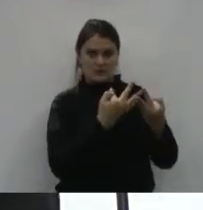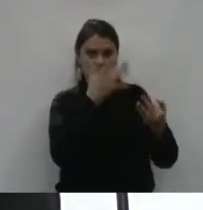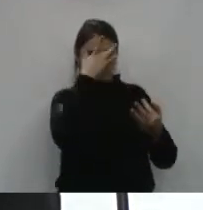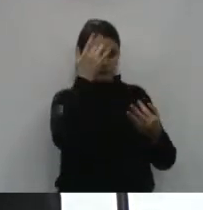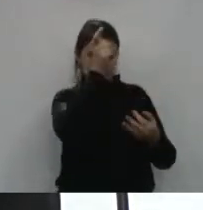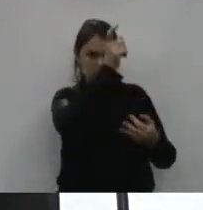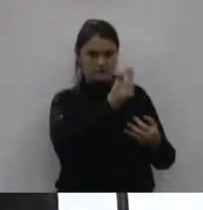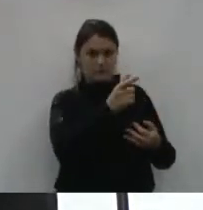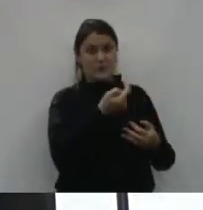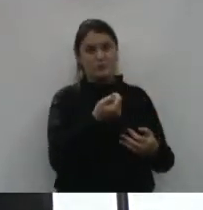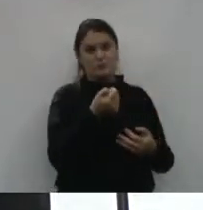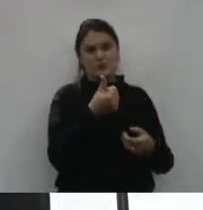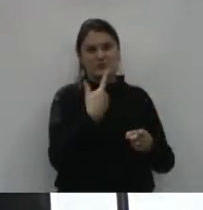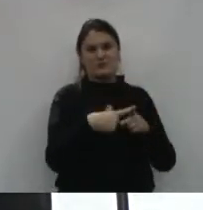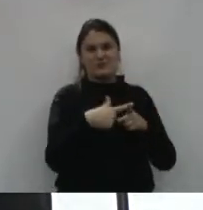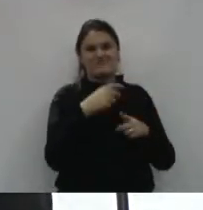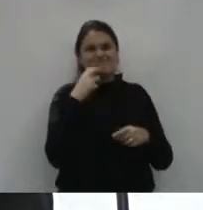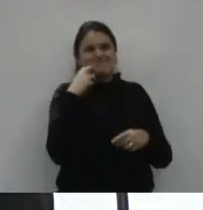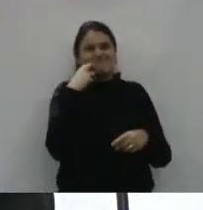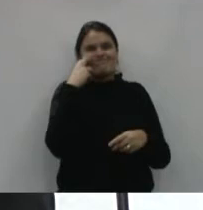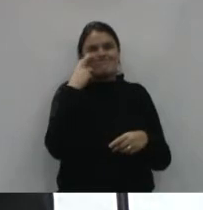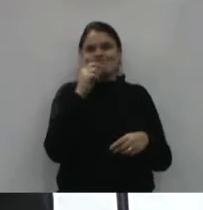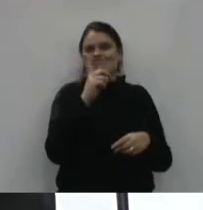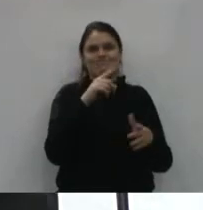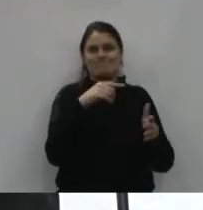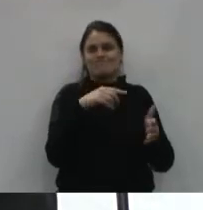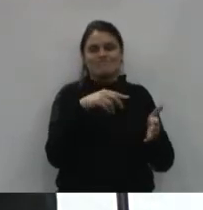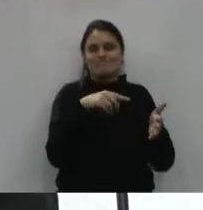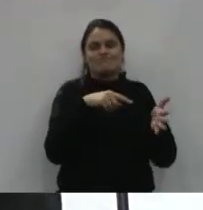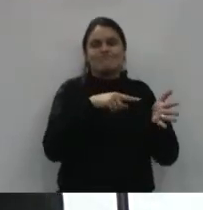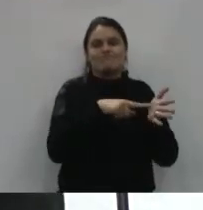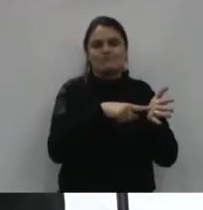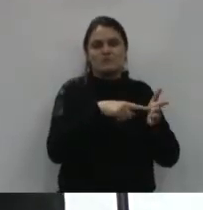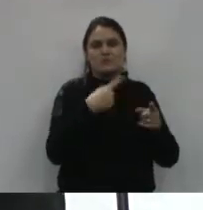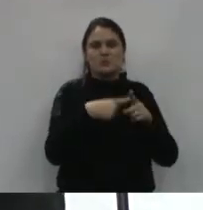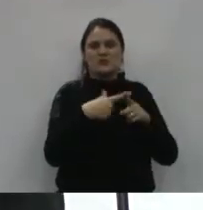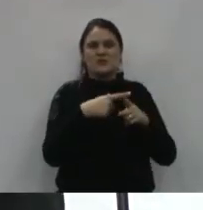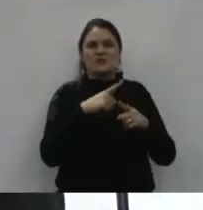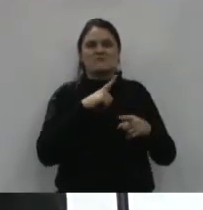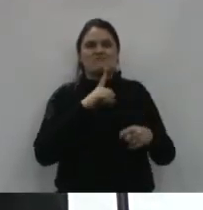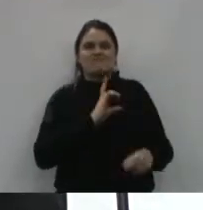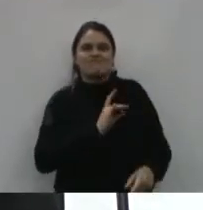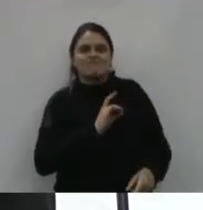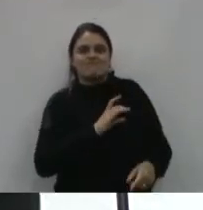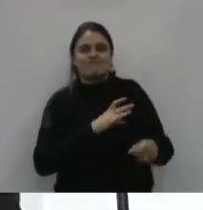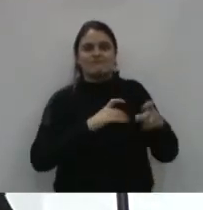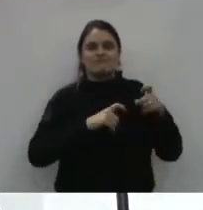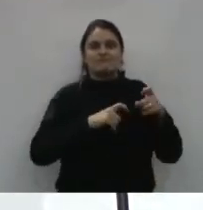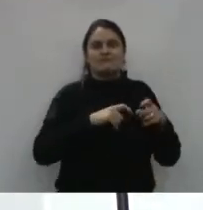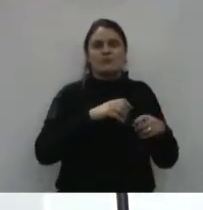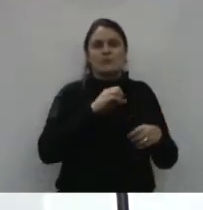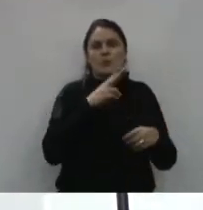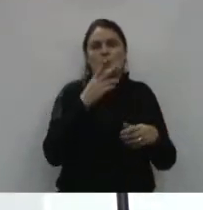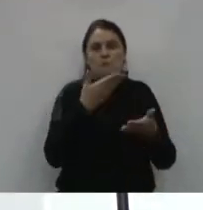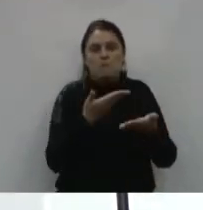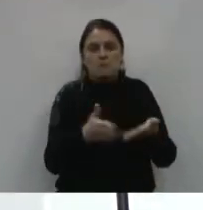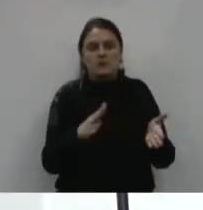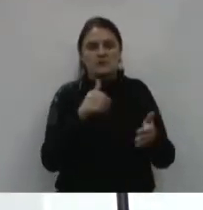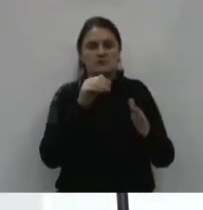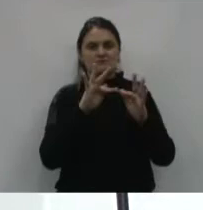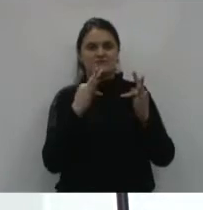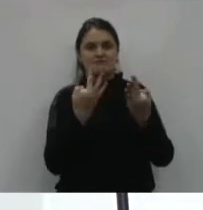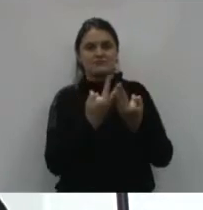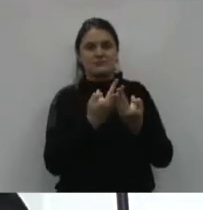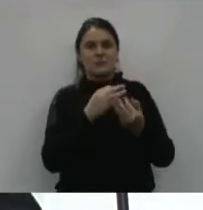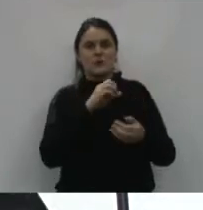existem poucas probabilidades que a vítima faça a denúncia seja por motivos afetivos ou por medo do abusador medo de